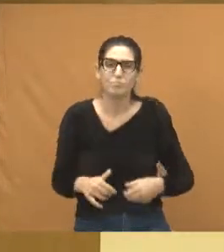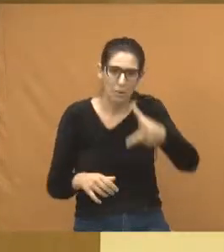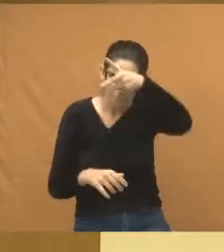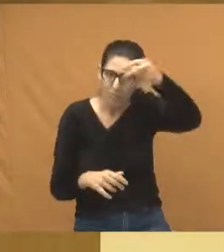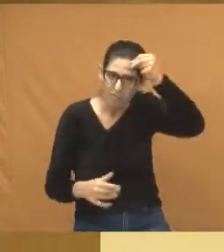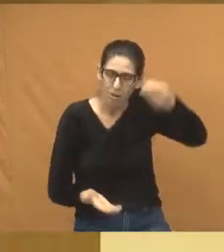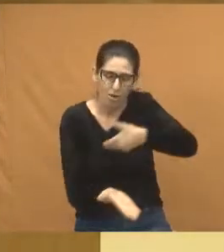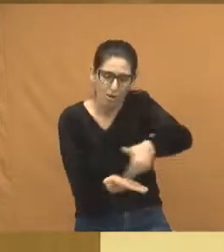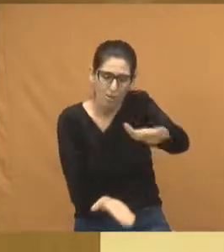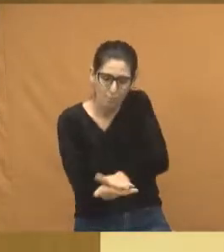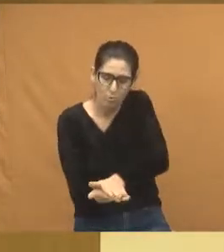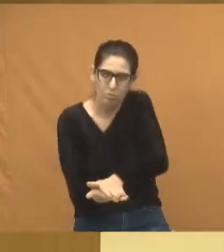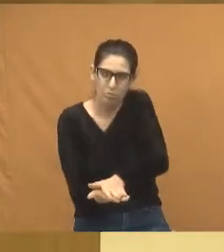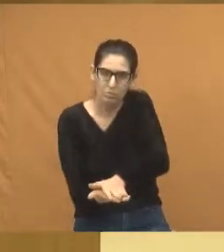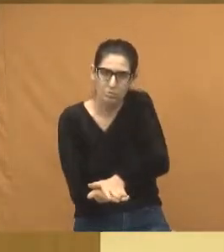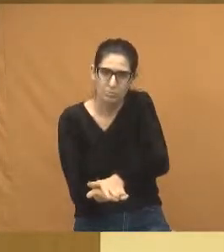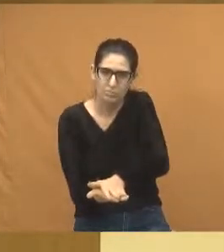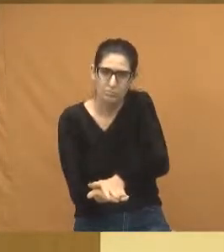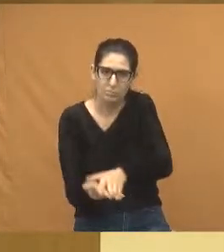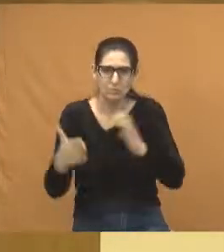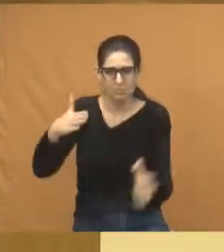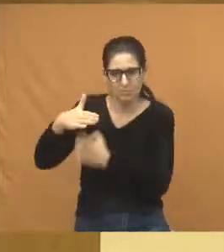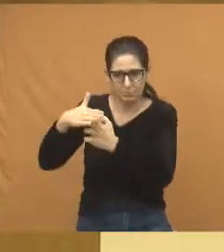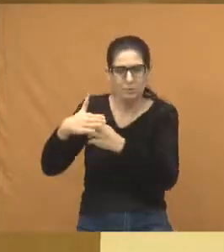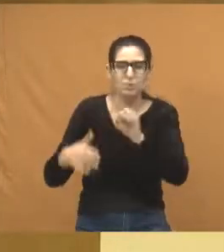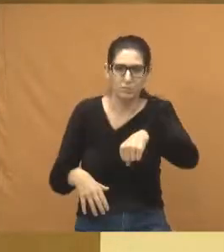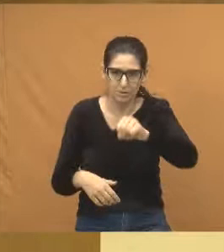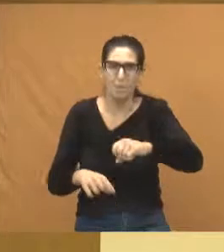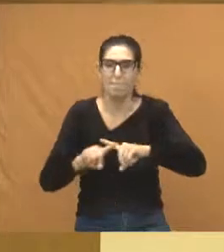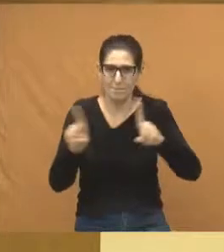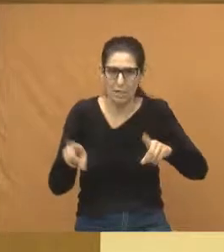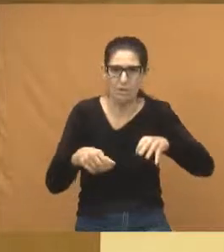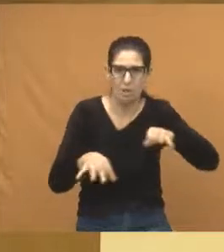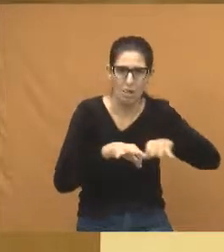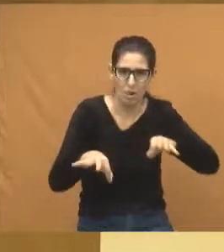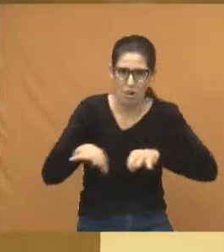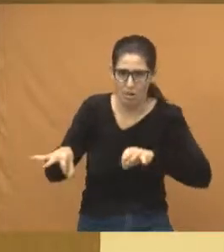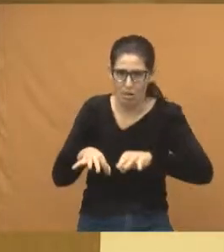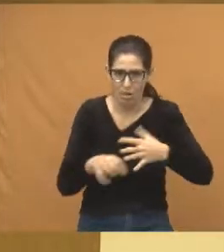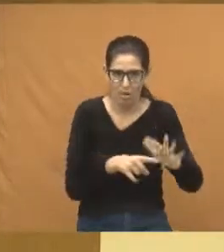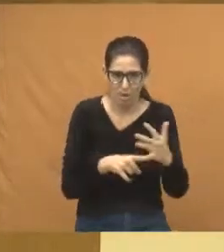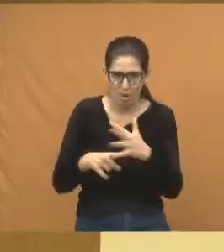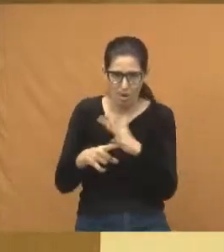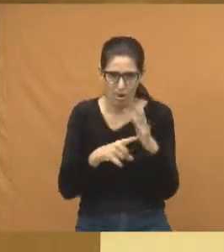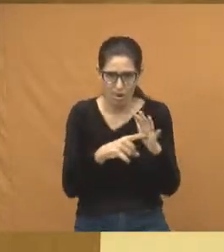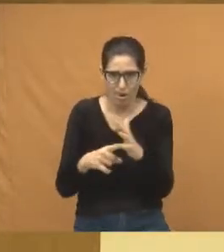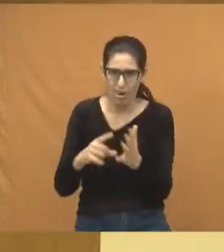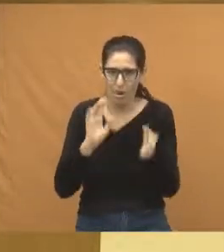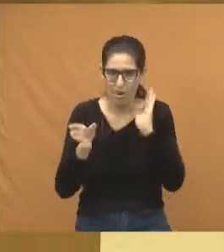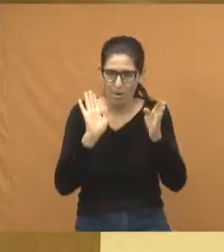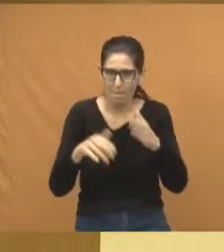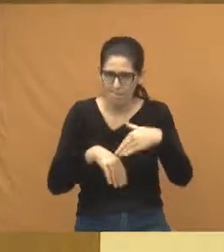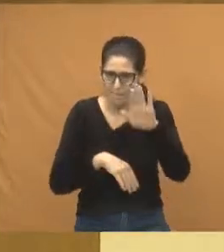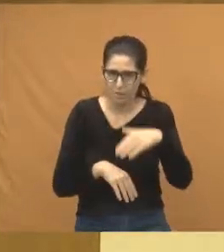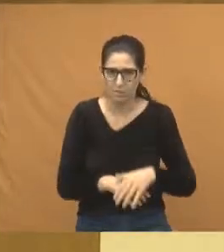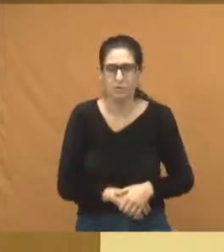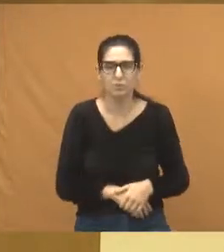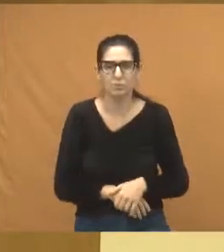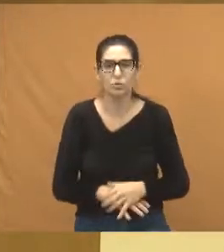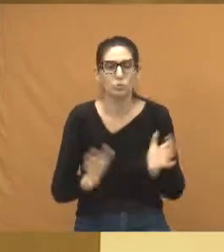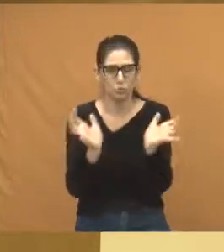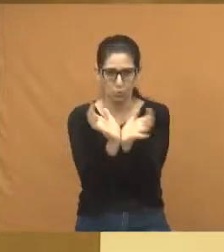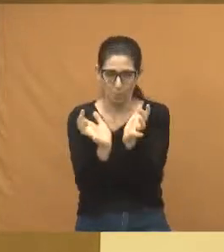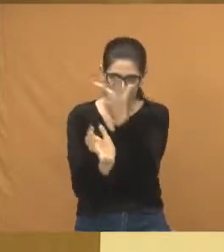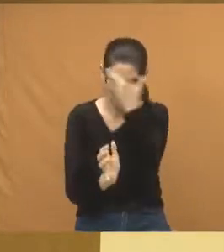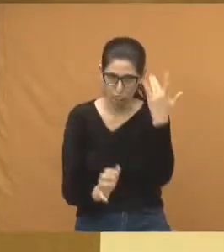está organizando aí um maquinário, né, com mais um efetivo maior, inclusive também de pessoas